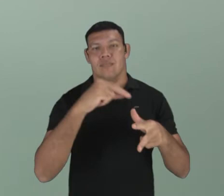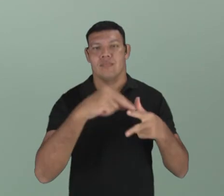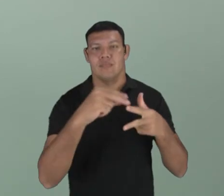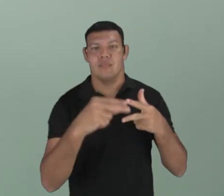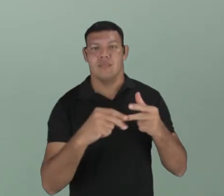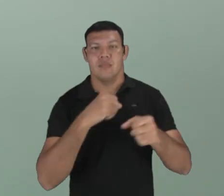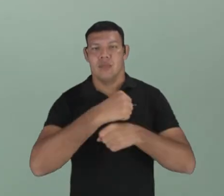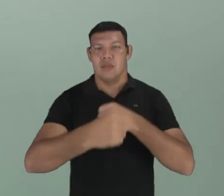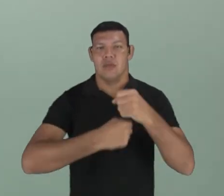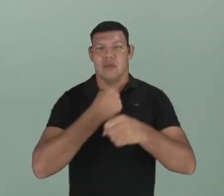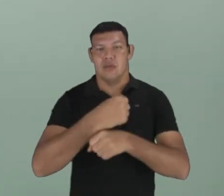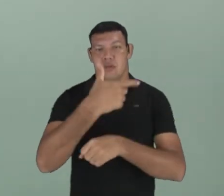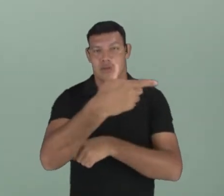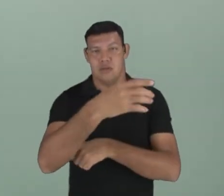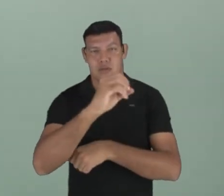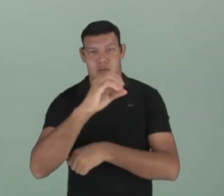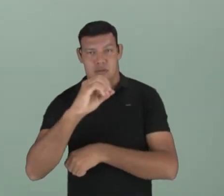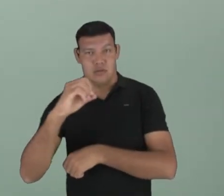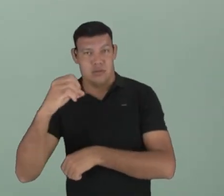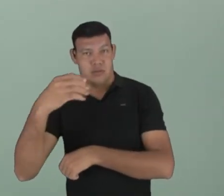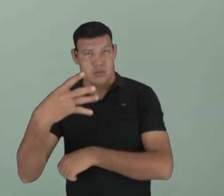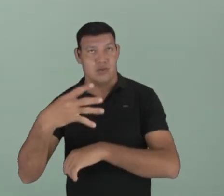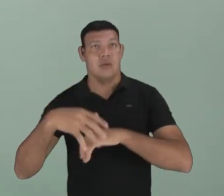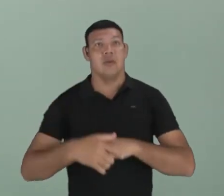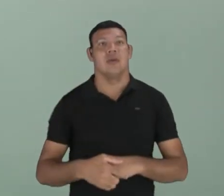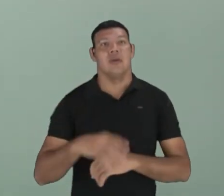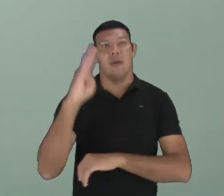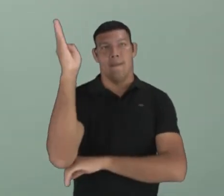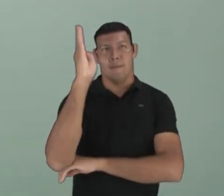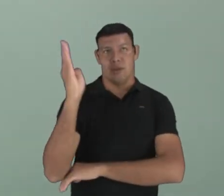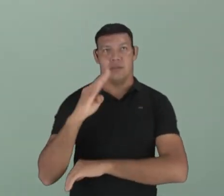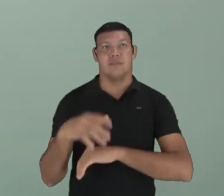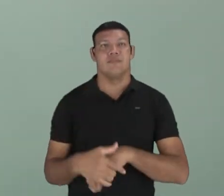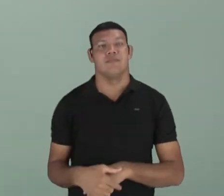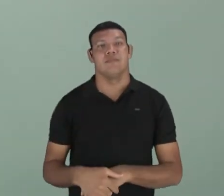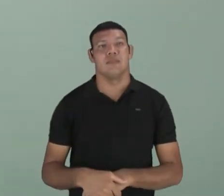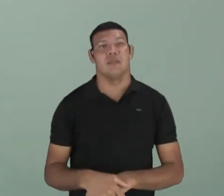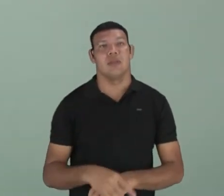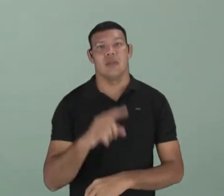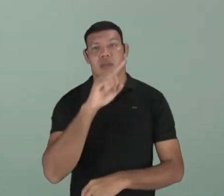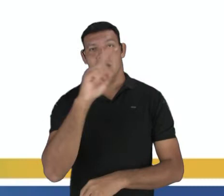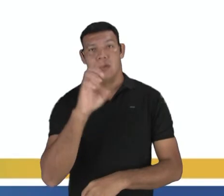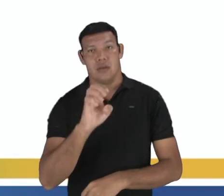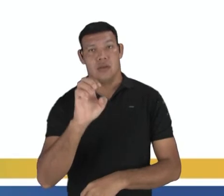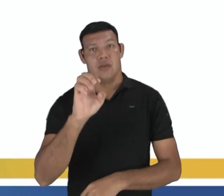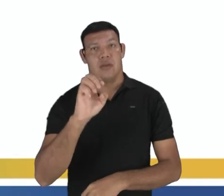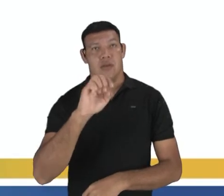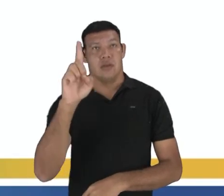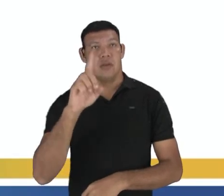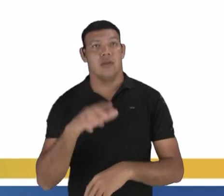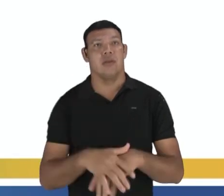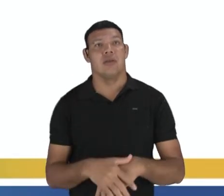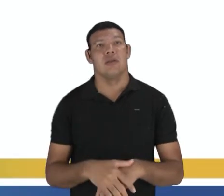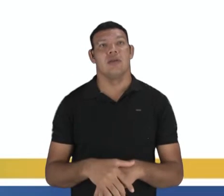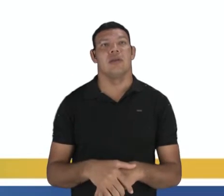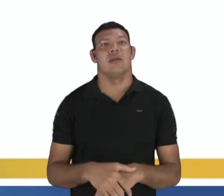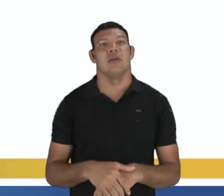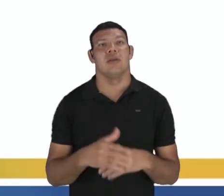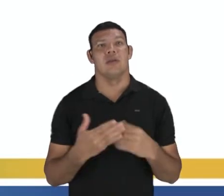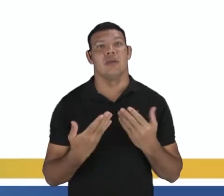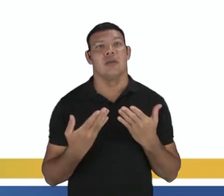Exercitando. Enem 2004. Brasil. O Zé Pereira chegou de caravela